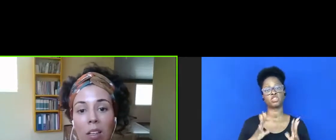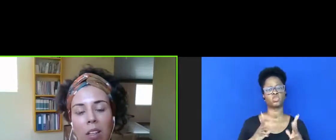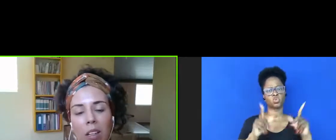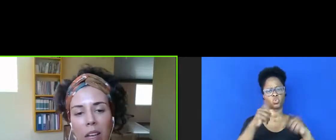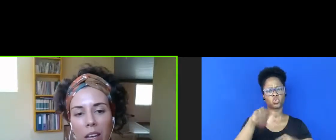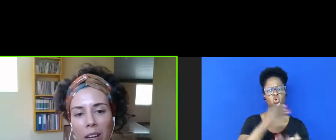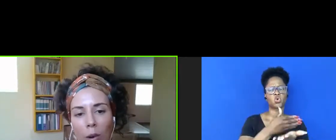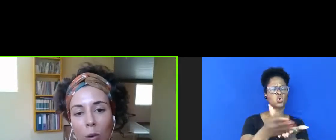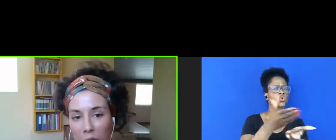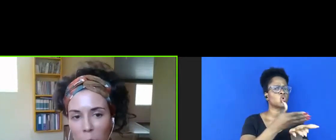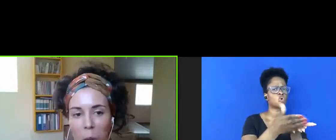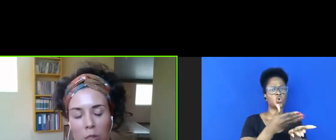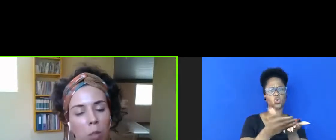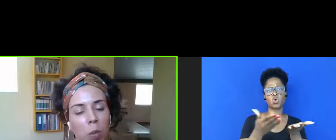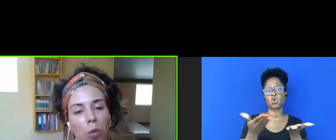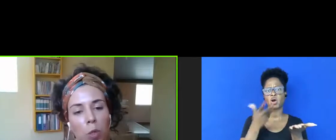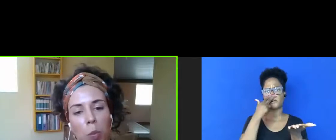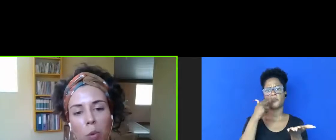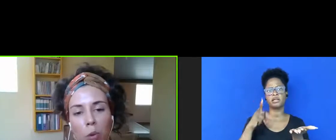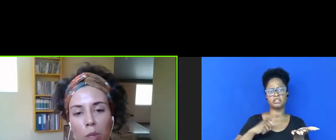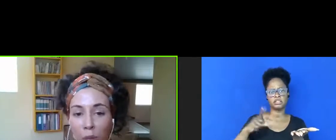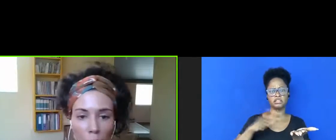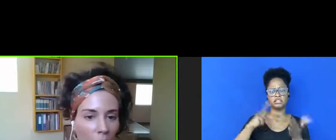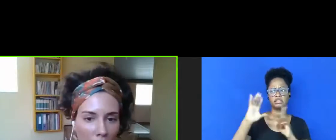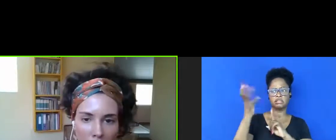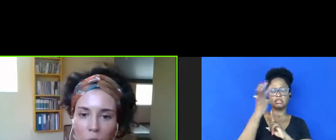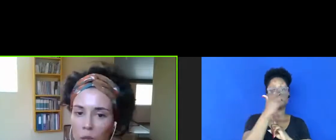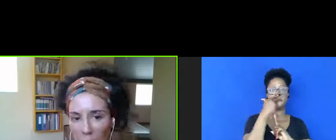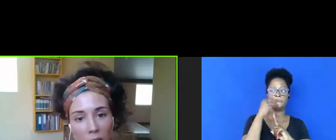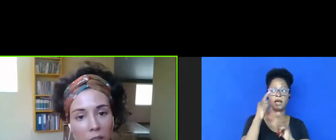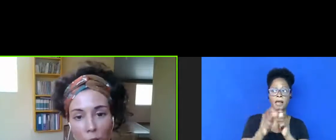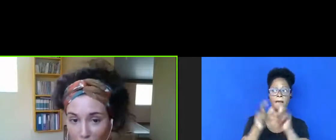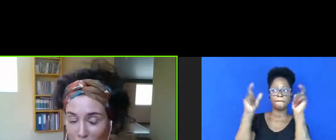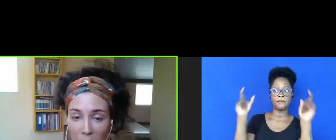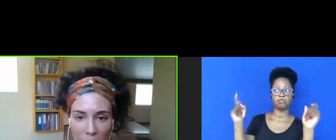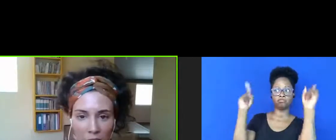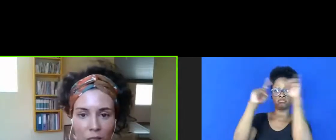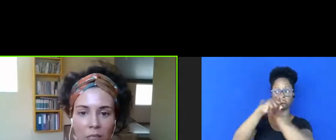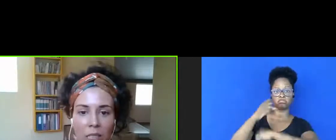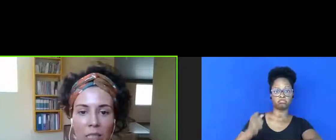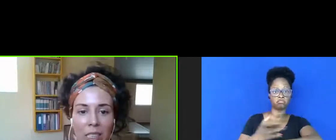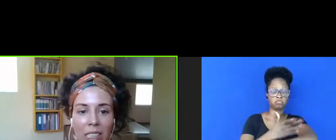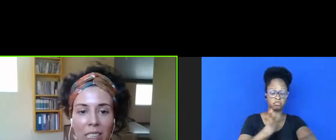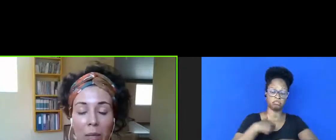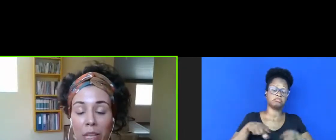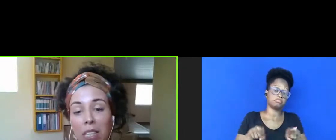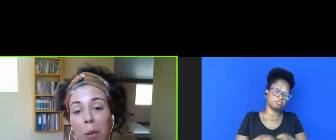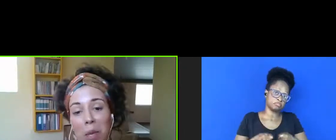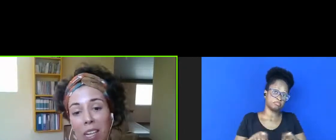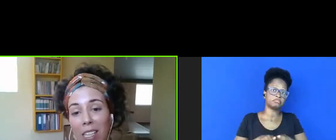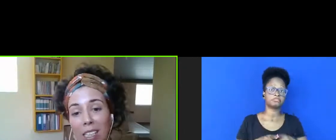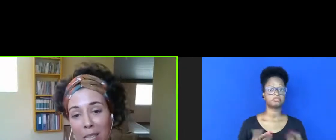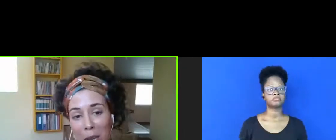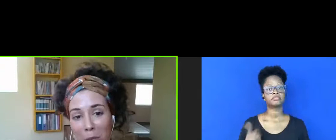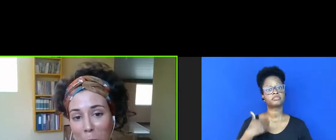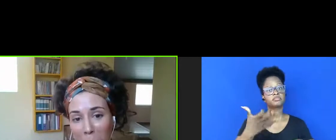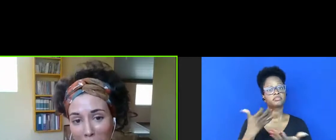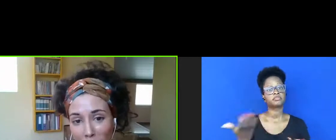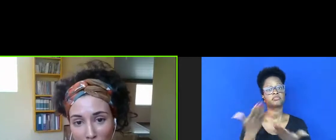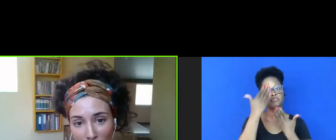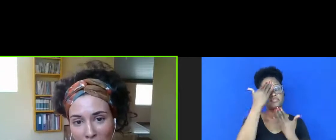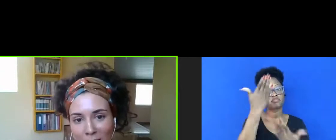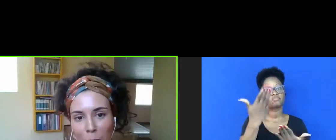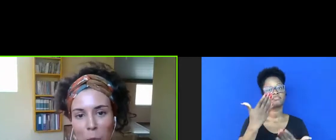passar, ou grande parte das pessoas, por dificuldades emocionais, eu fui uma delas. Eu queria também agradecer a